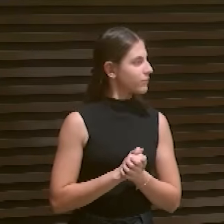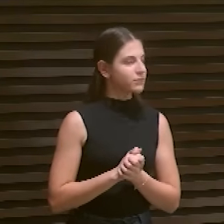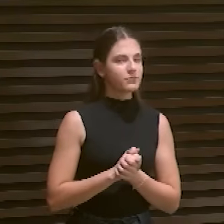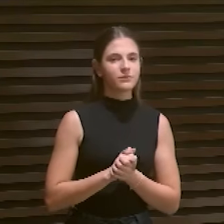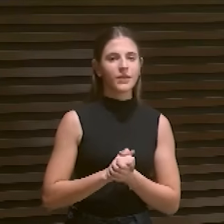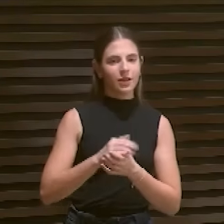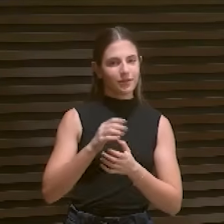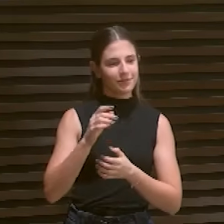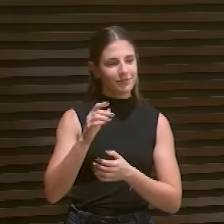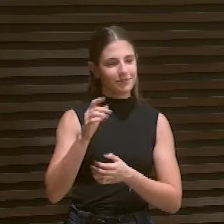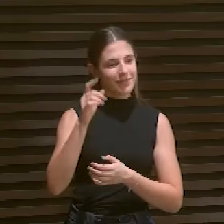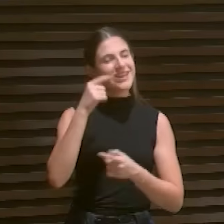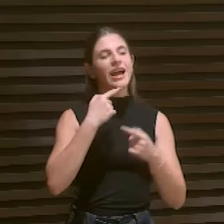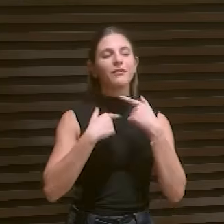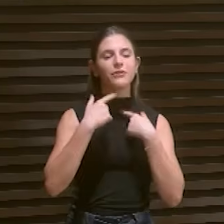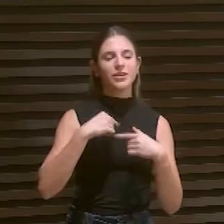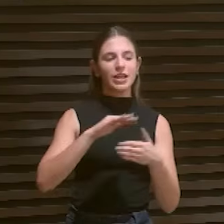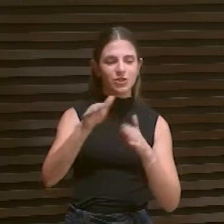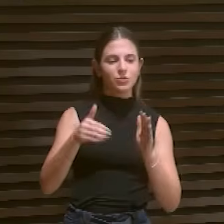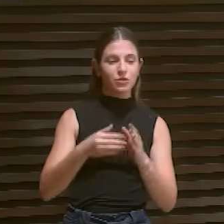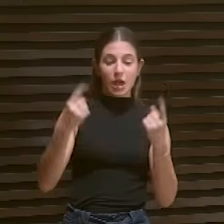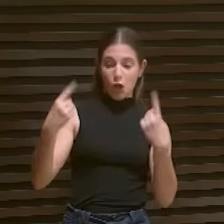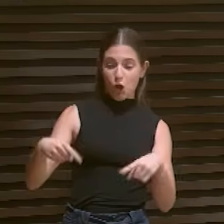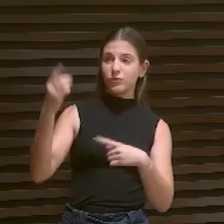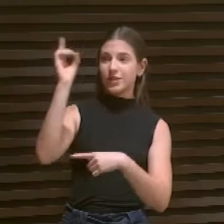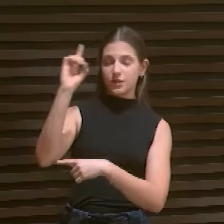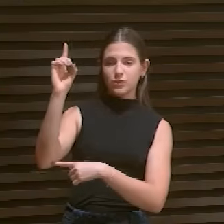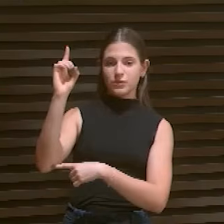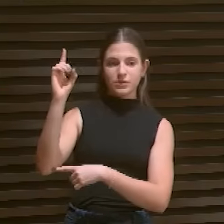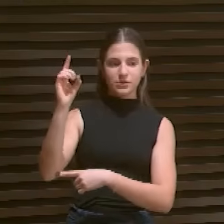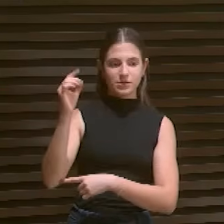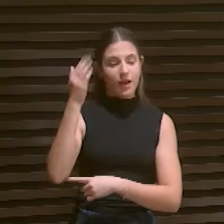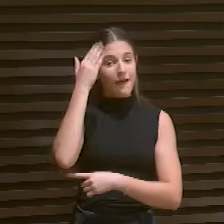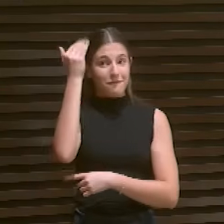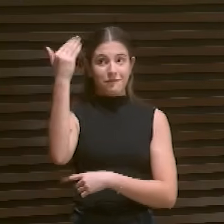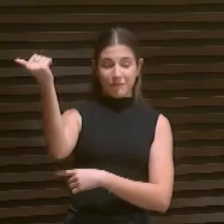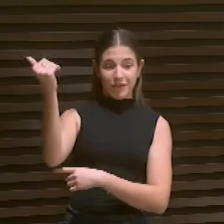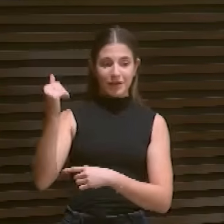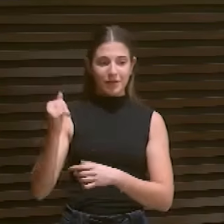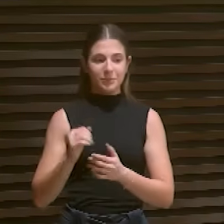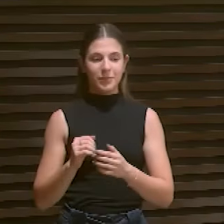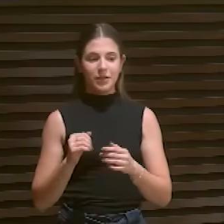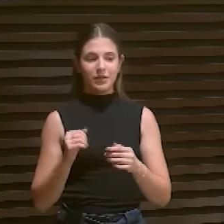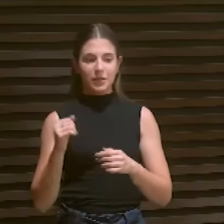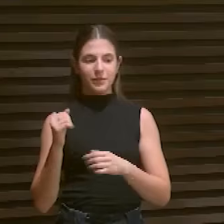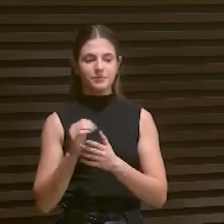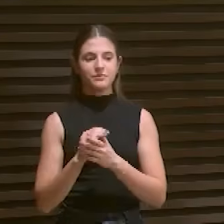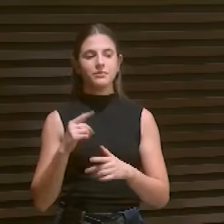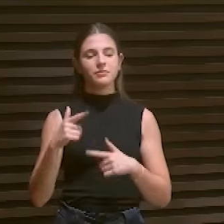opõe a Deus? Tudo. Status, sucesso, atividades,